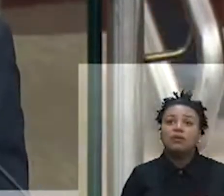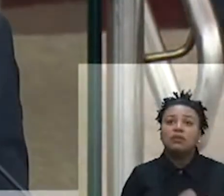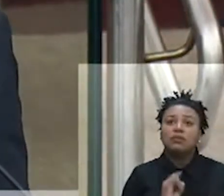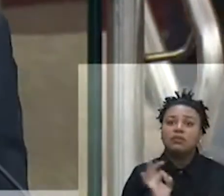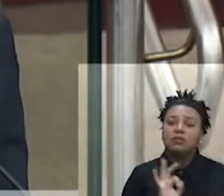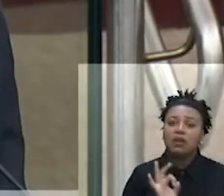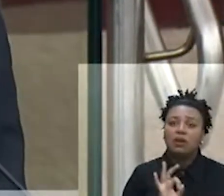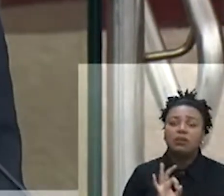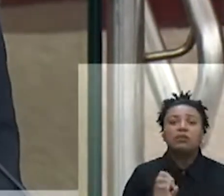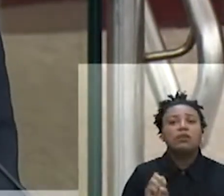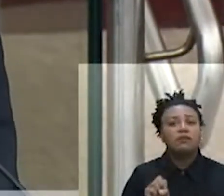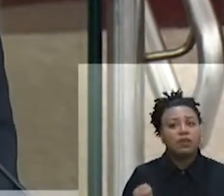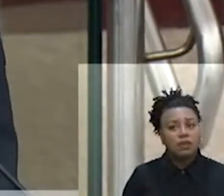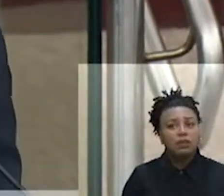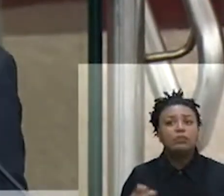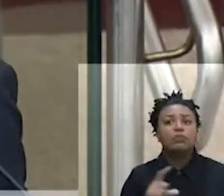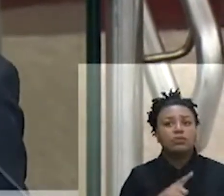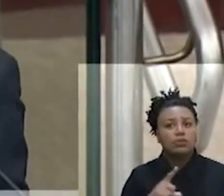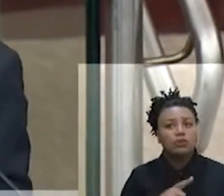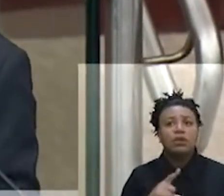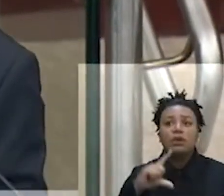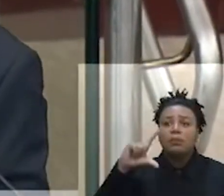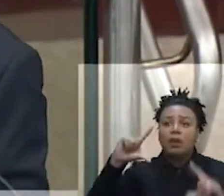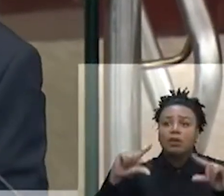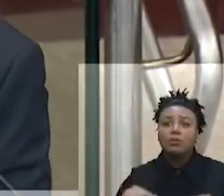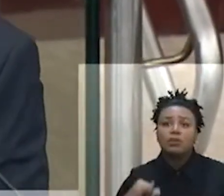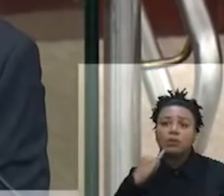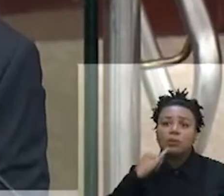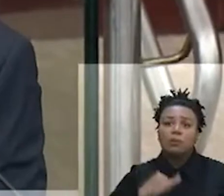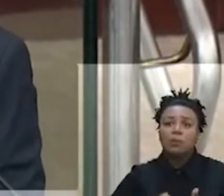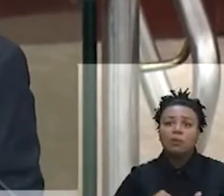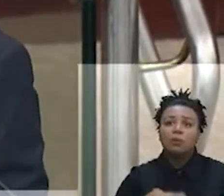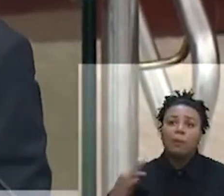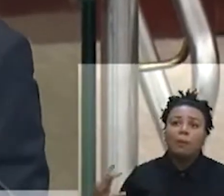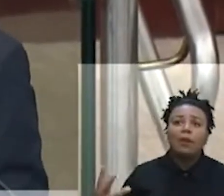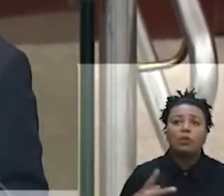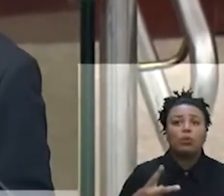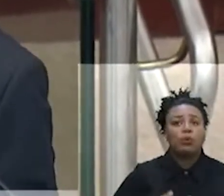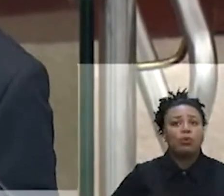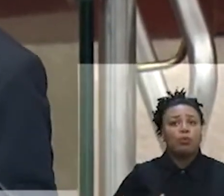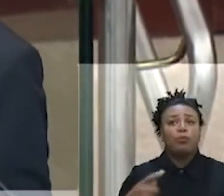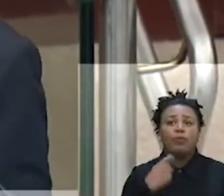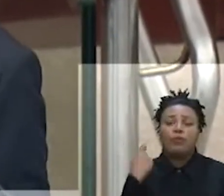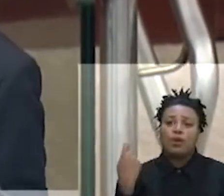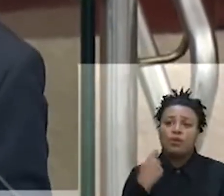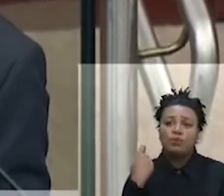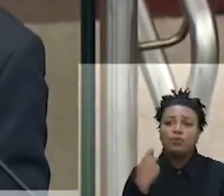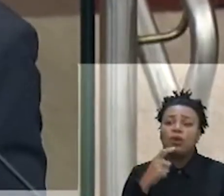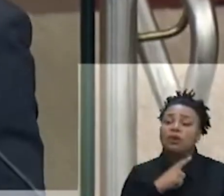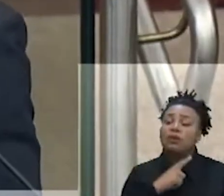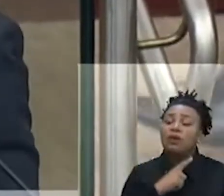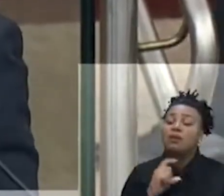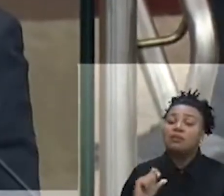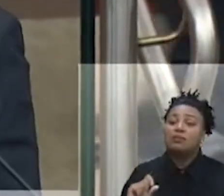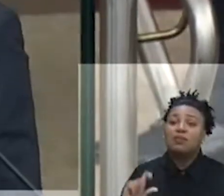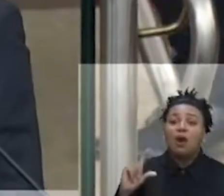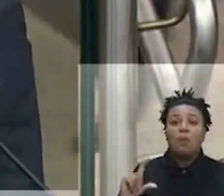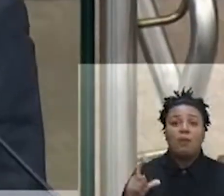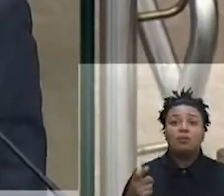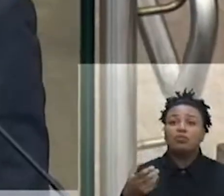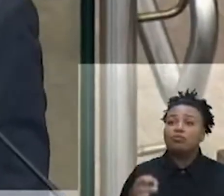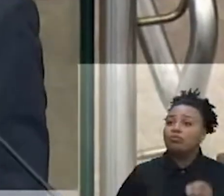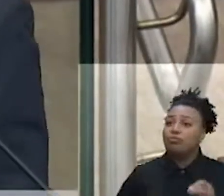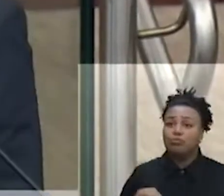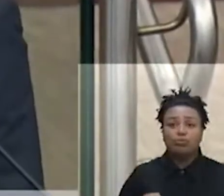ausência disso, defendemos que houvesse uma redução de impostos para todos os gaúchos, em vez de dar esse aumento